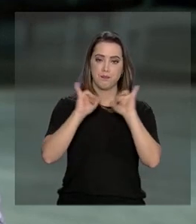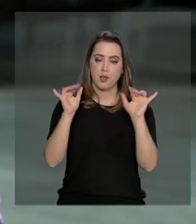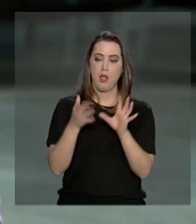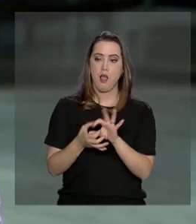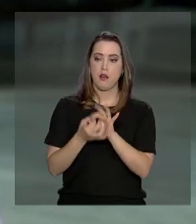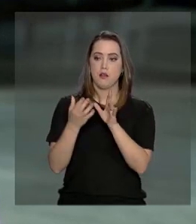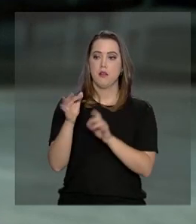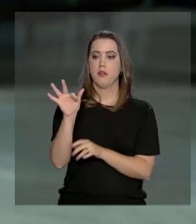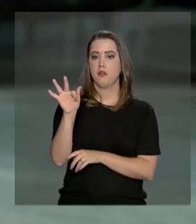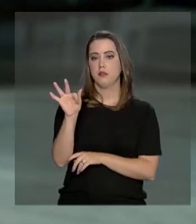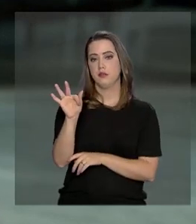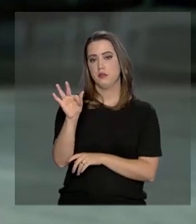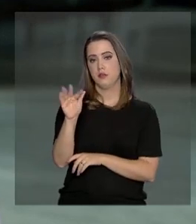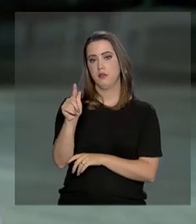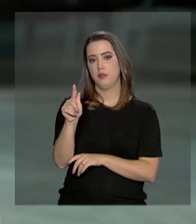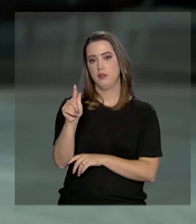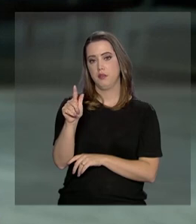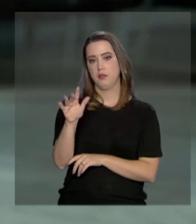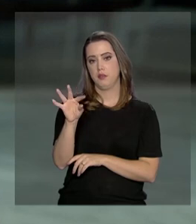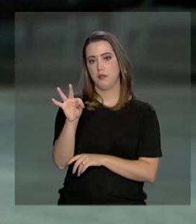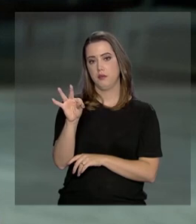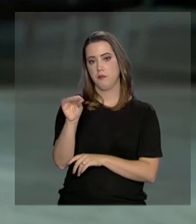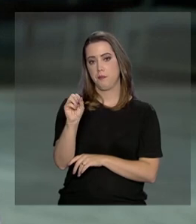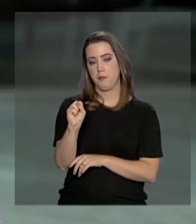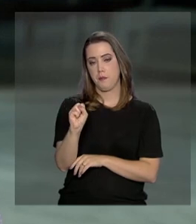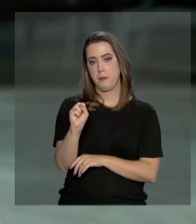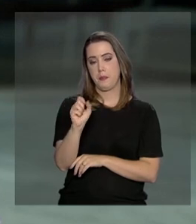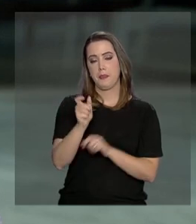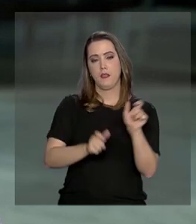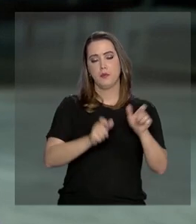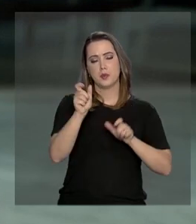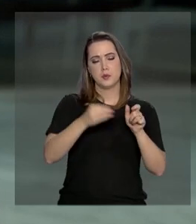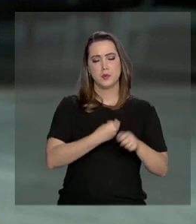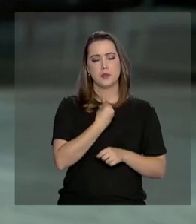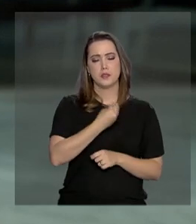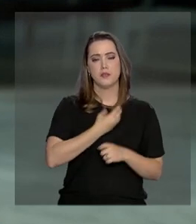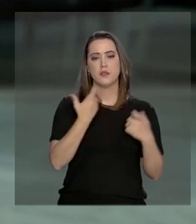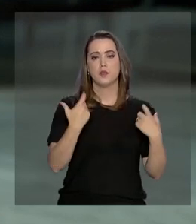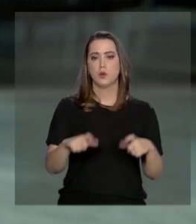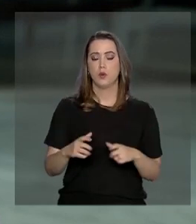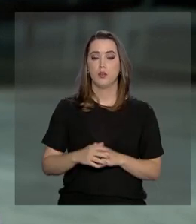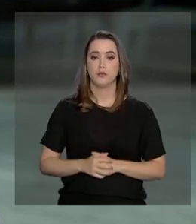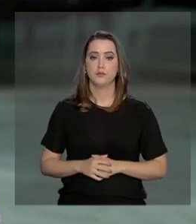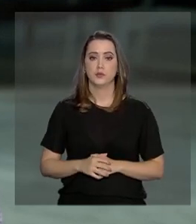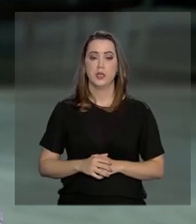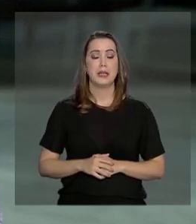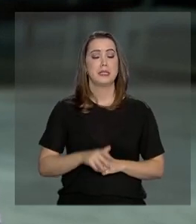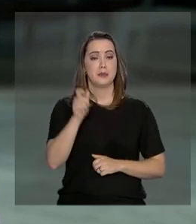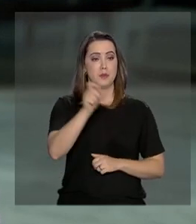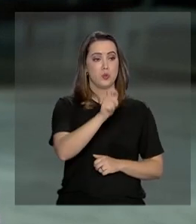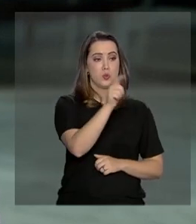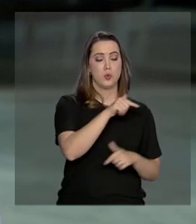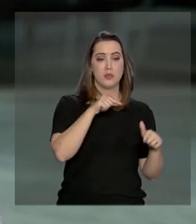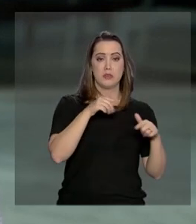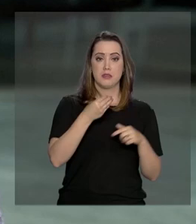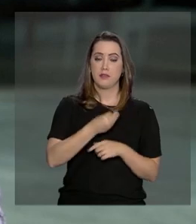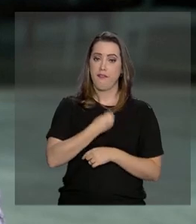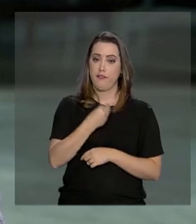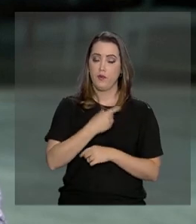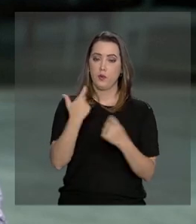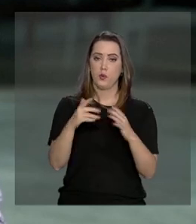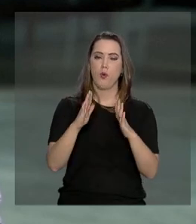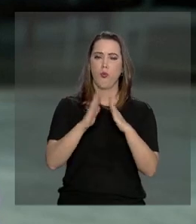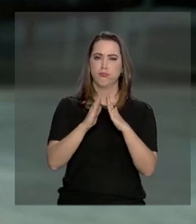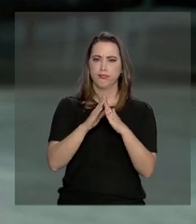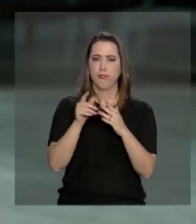liberação do FGTS, o Fundo de Garantia do Tempo de Serviço, para moradores da região. Os trabalhadores que moram na área afetada